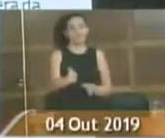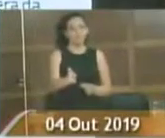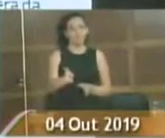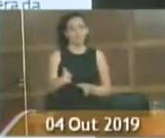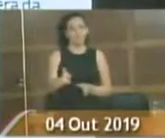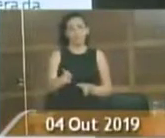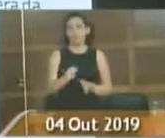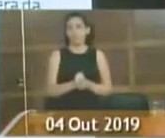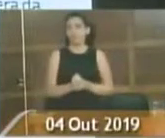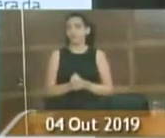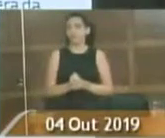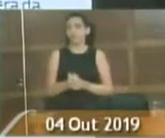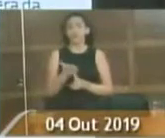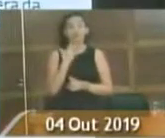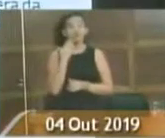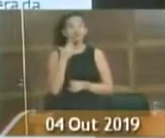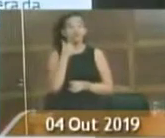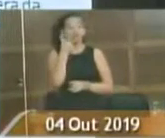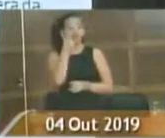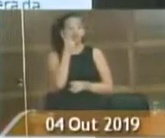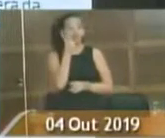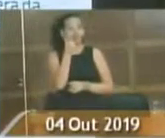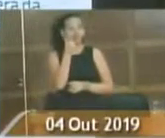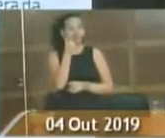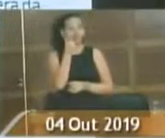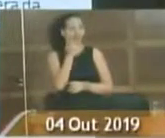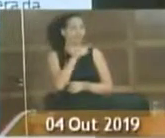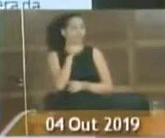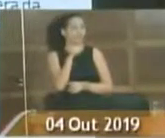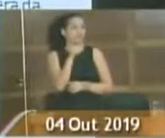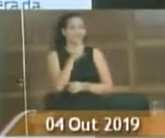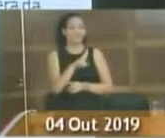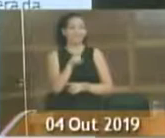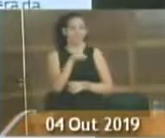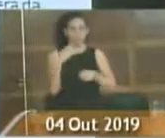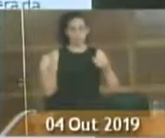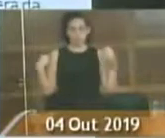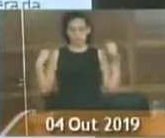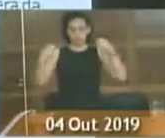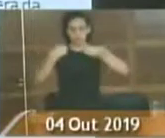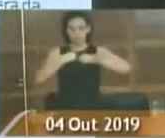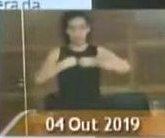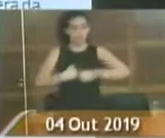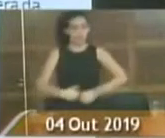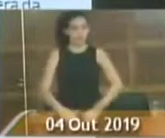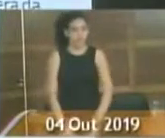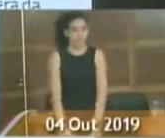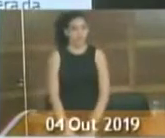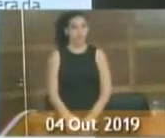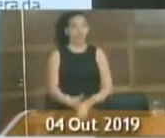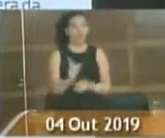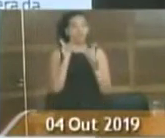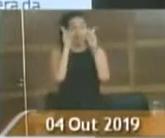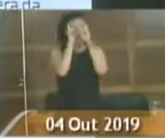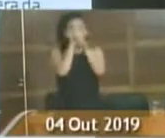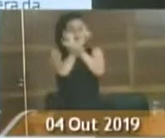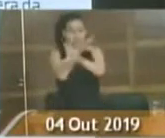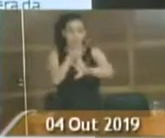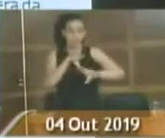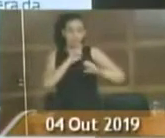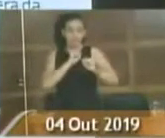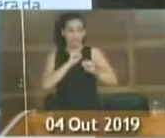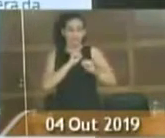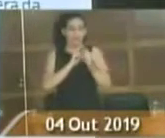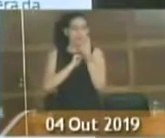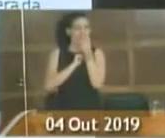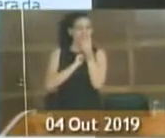De preferência, de mãos... Aí vocês não usam jaleco, mas de moletomzinho, para ser difícil o contato. O